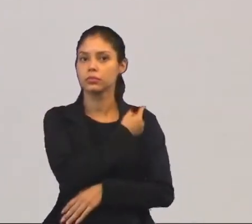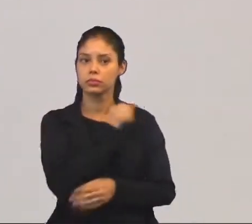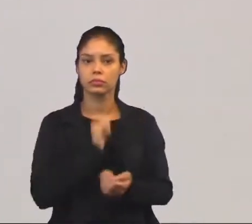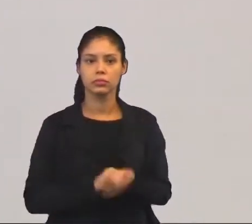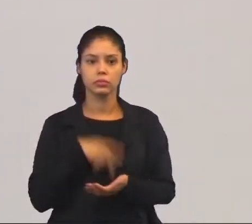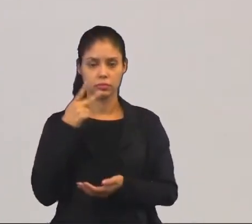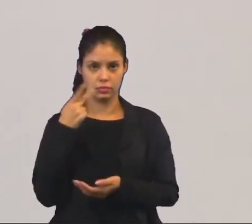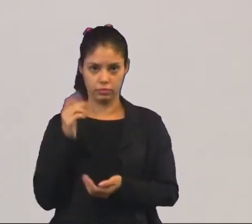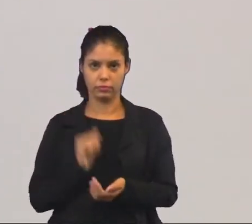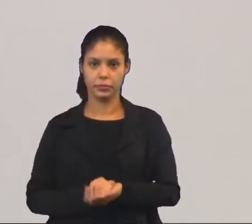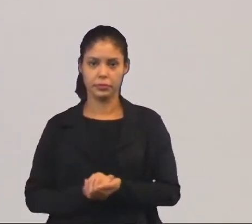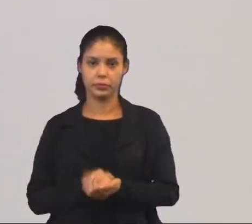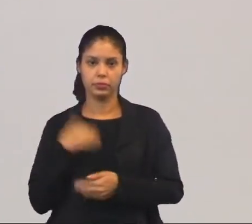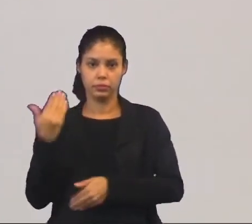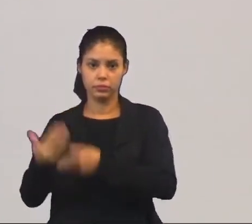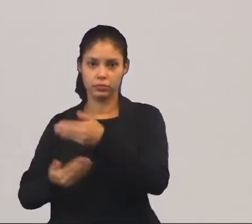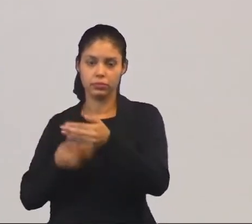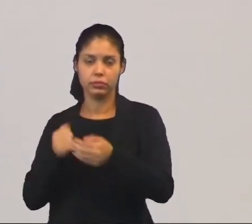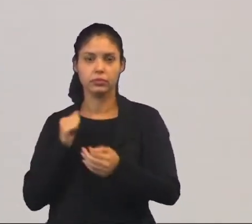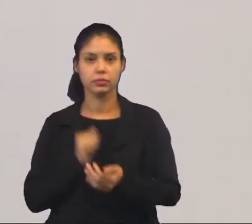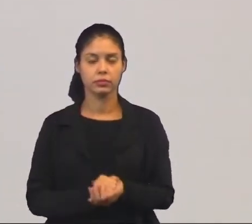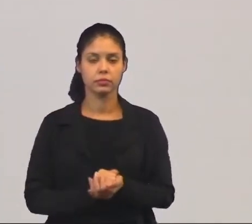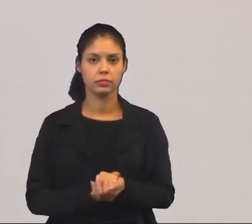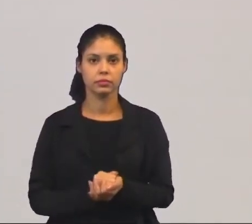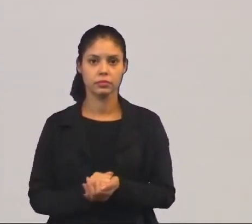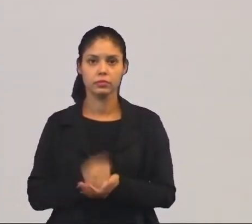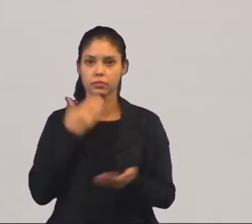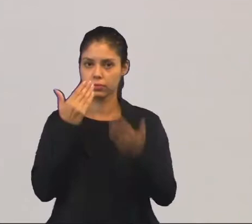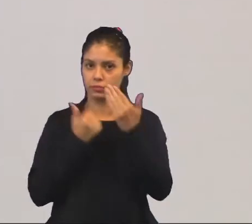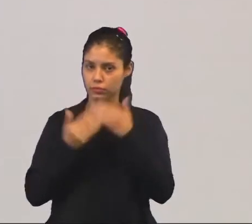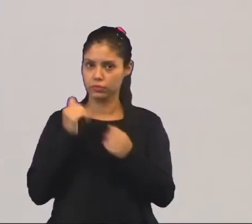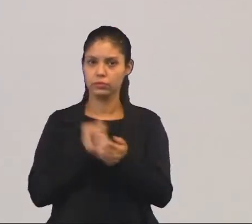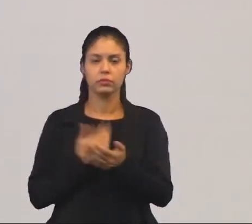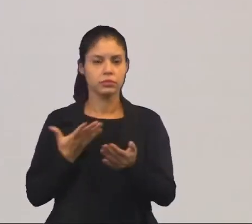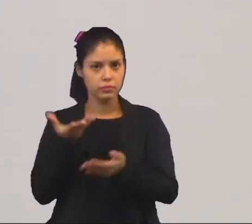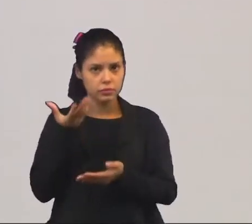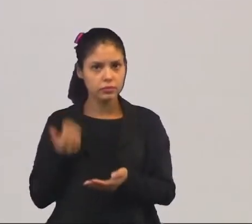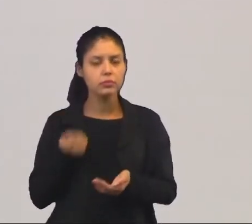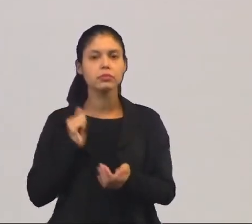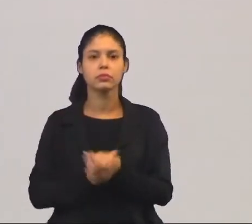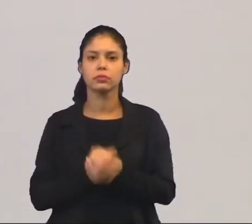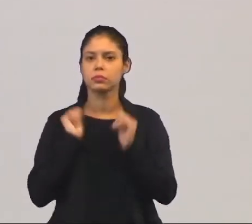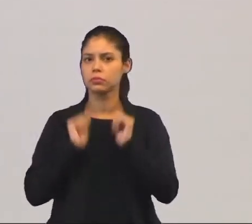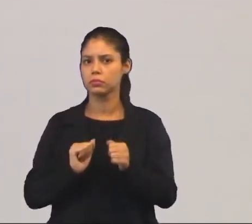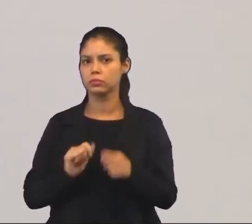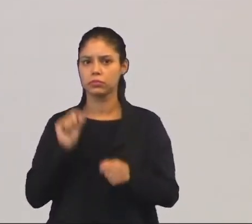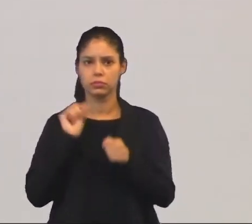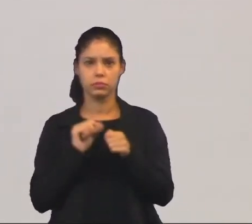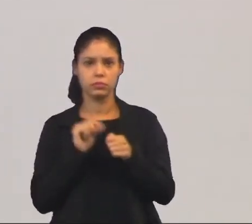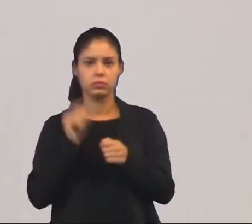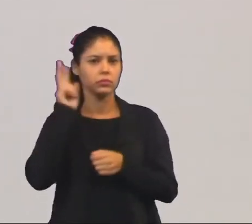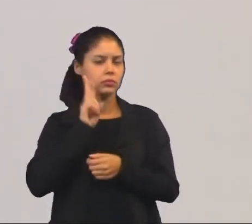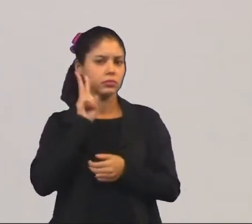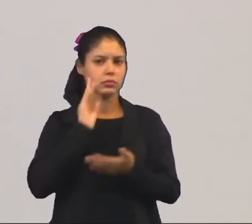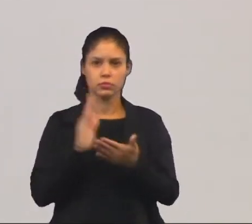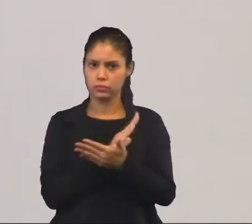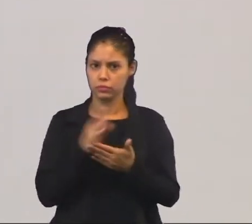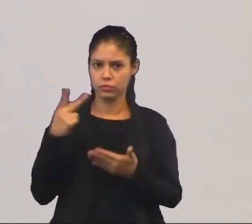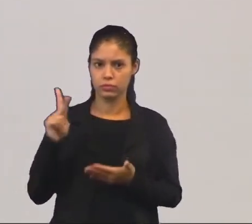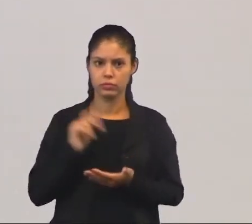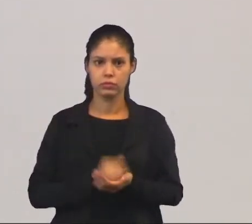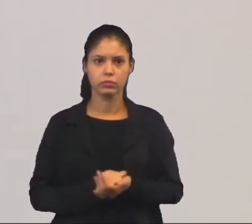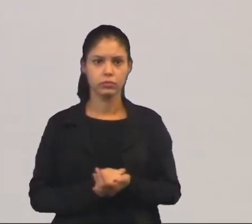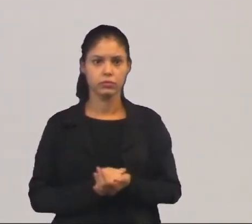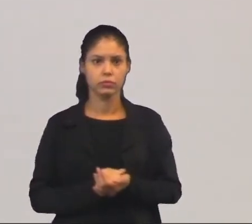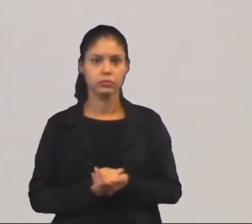falamos sobre esses processos, né, que esses alimentos in natura recebem, nós poderíamos lembrar alguns deles, vamos